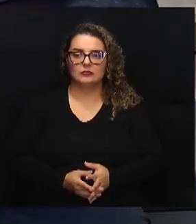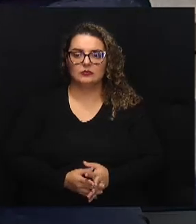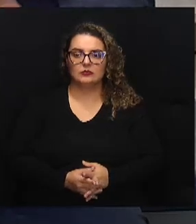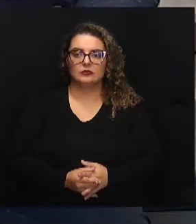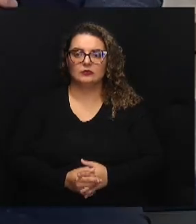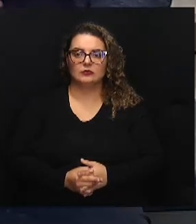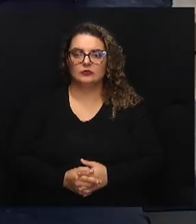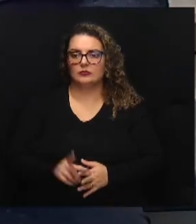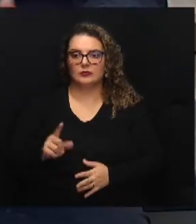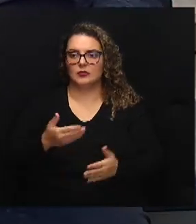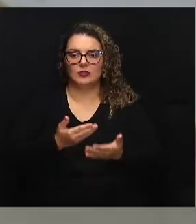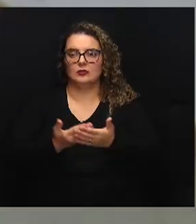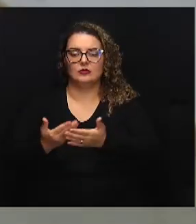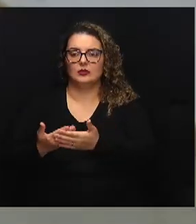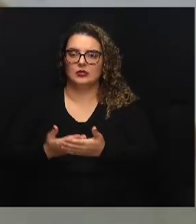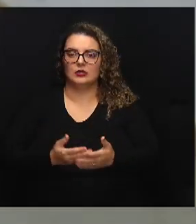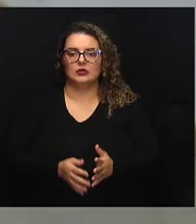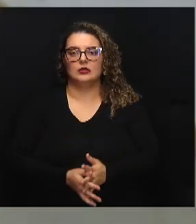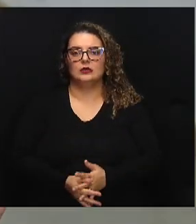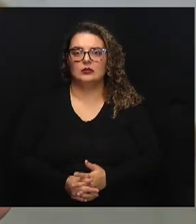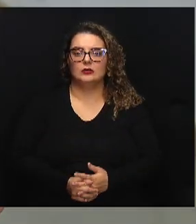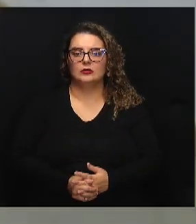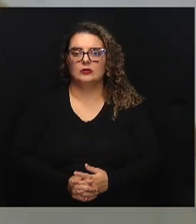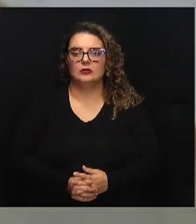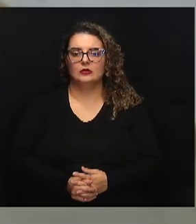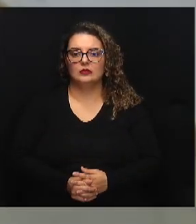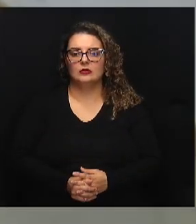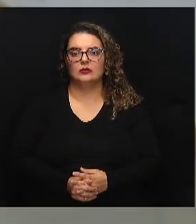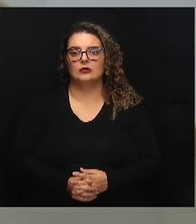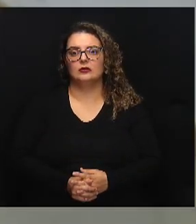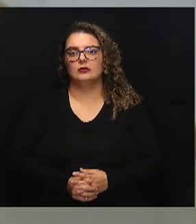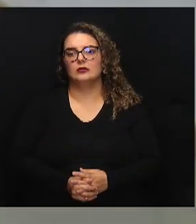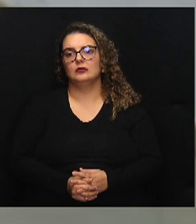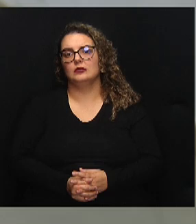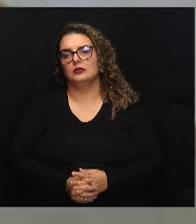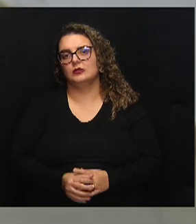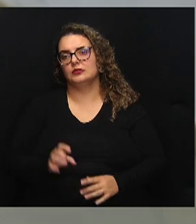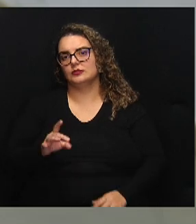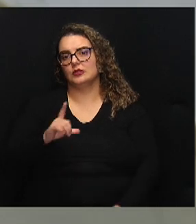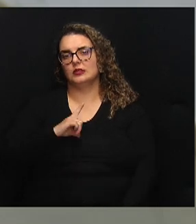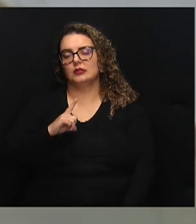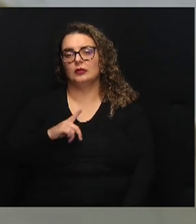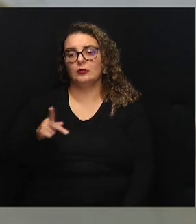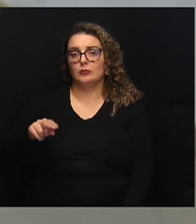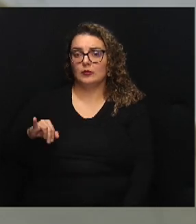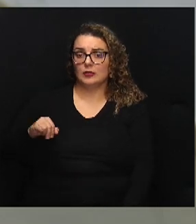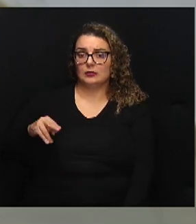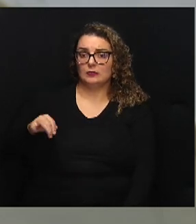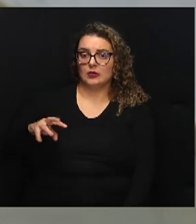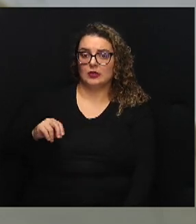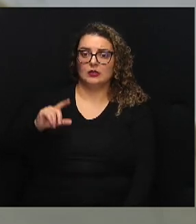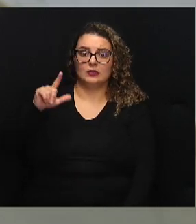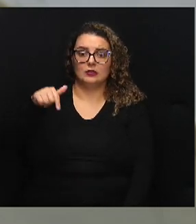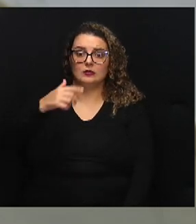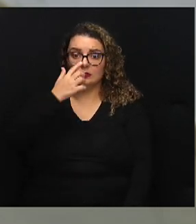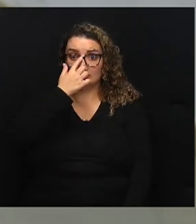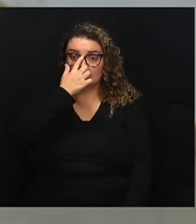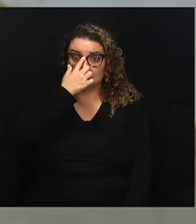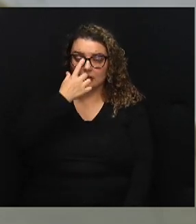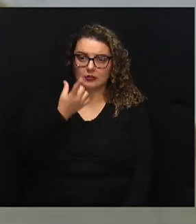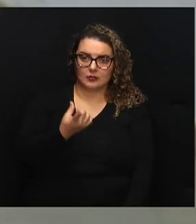Não estudei, tive até 4º primário só, e assim foi a minha vida. Depois, aos 16